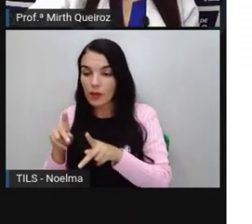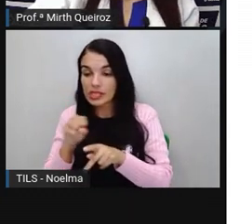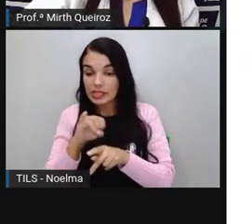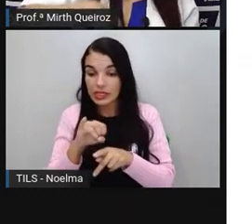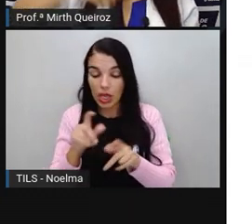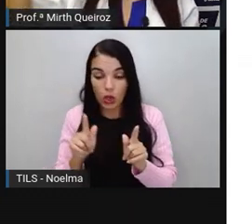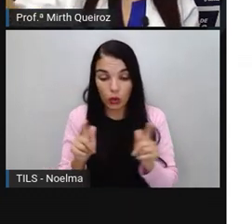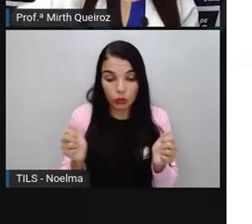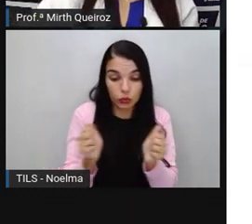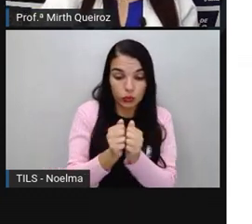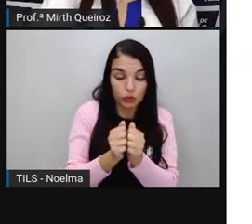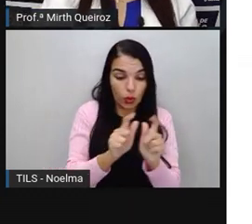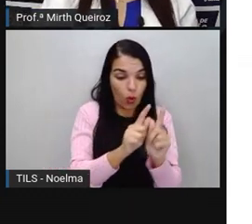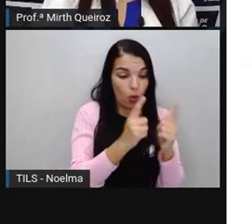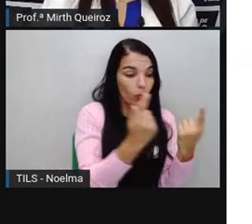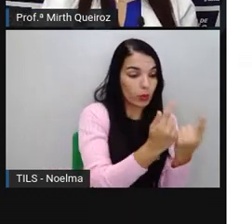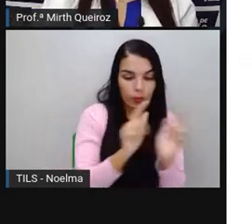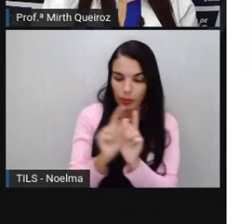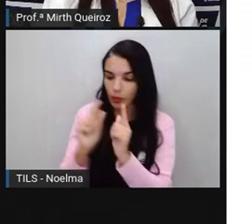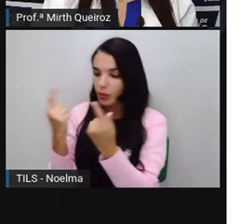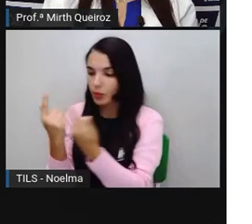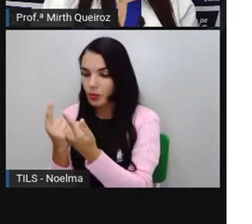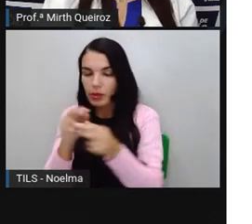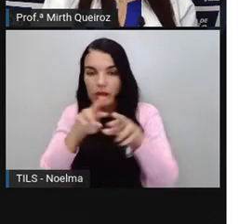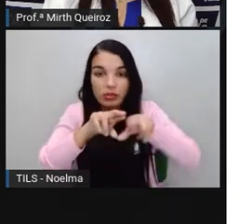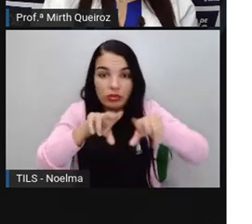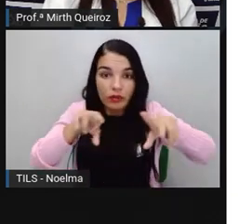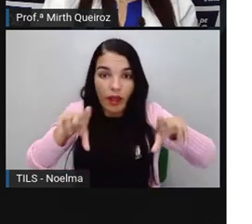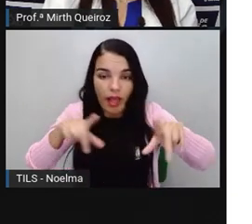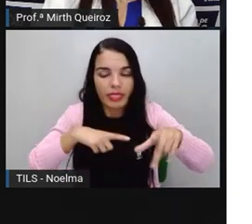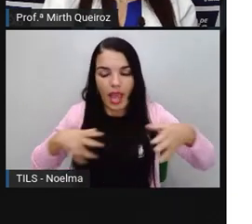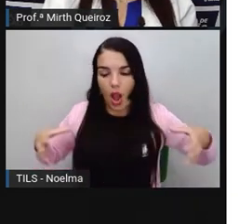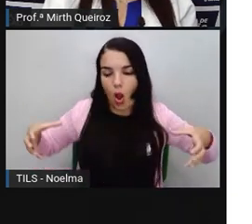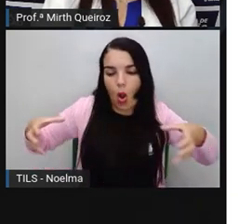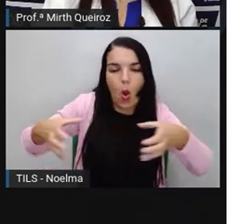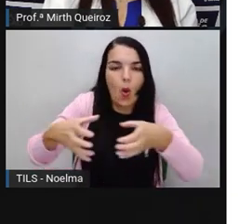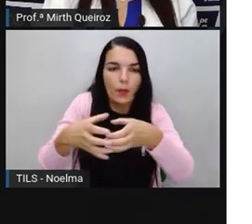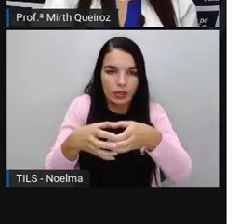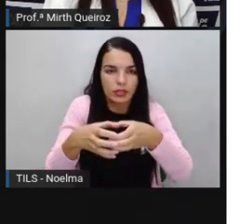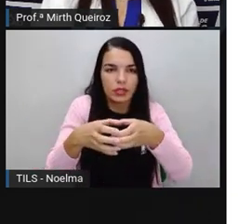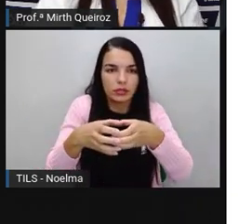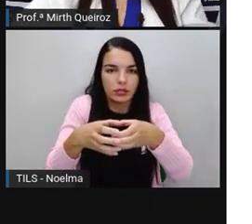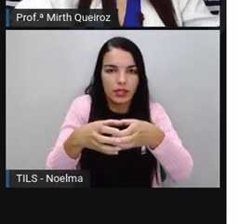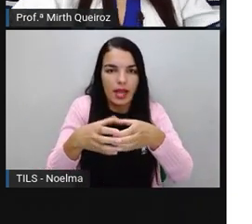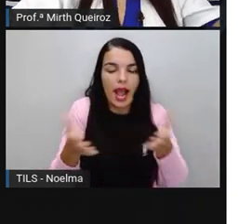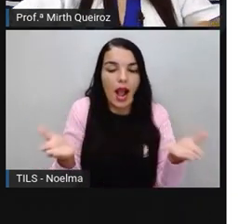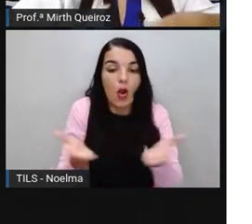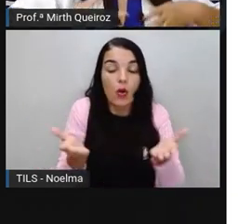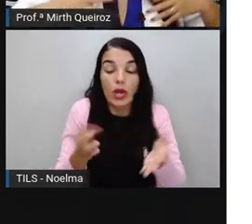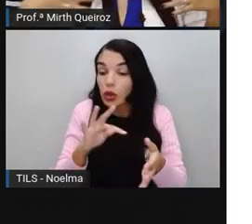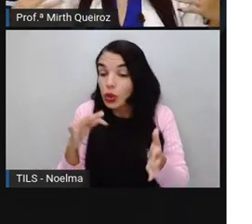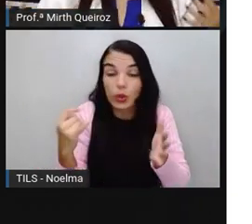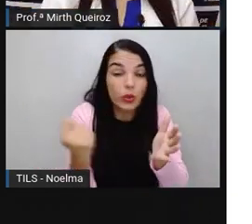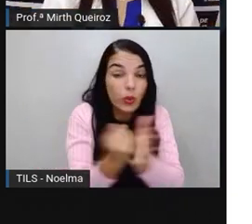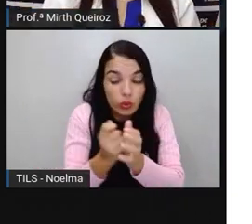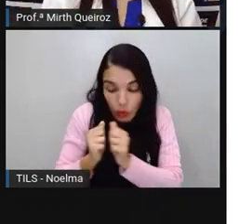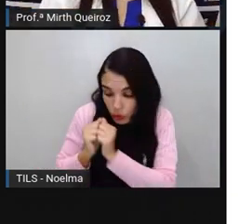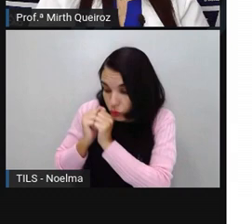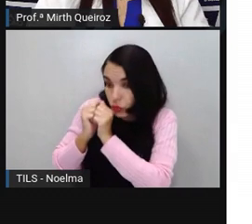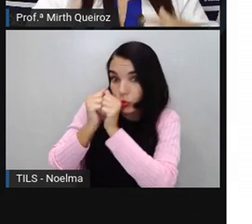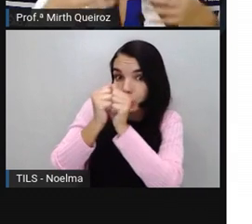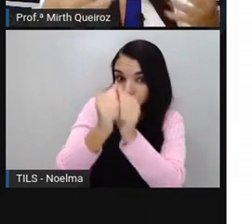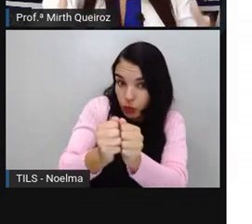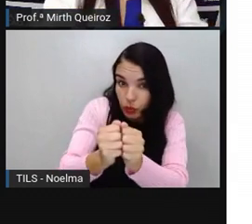me junto com grupos de espécies diferentes, eu tenho uma comunidade. E quando eu pego todos esses